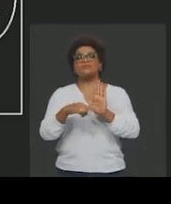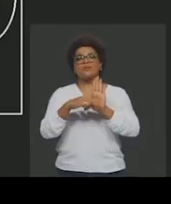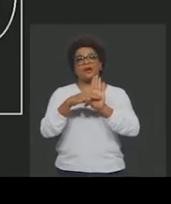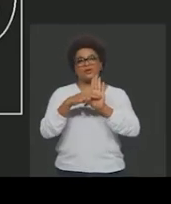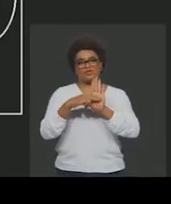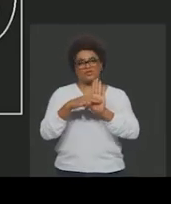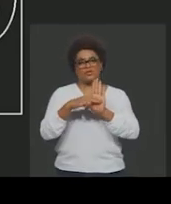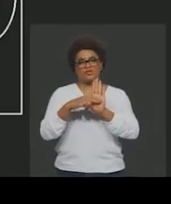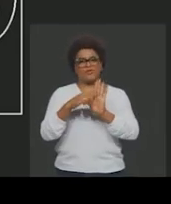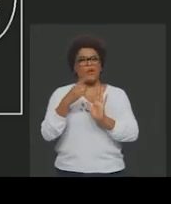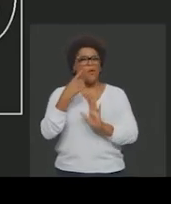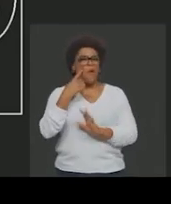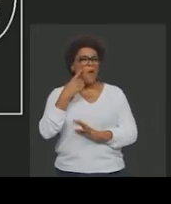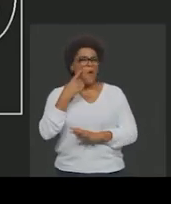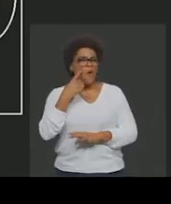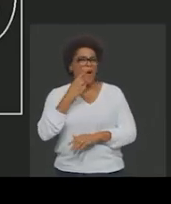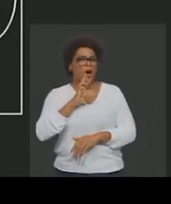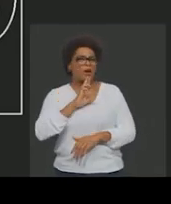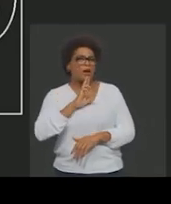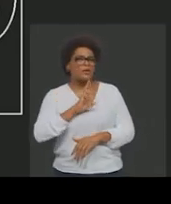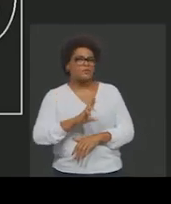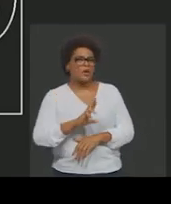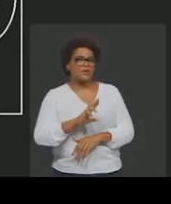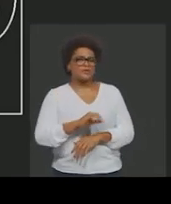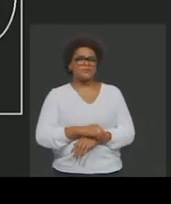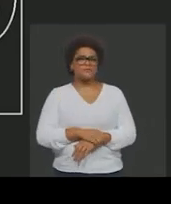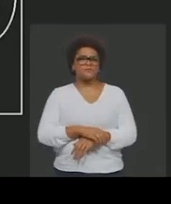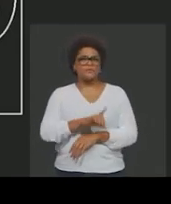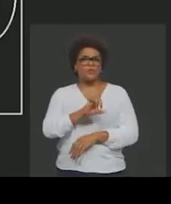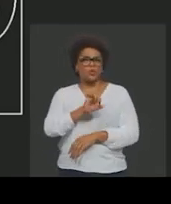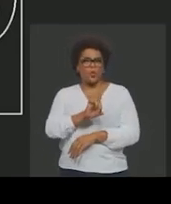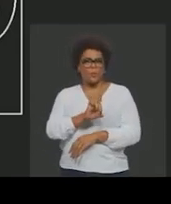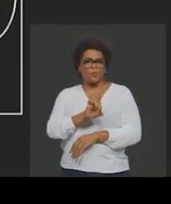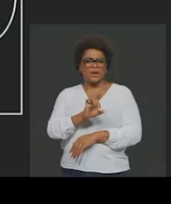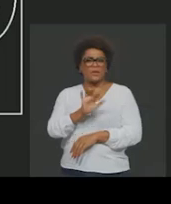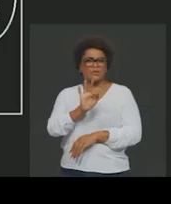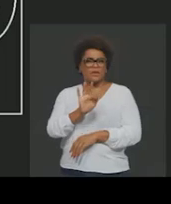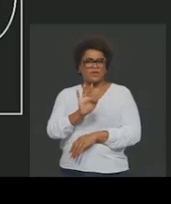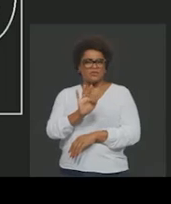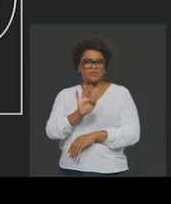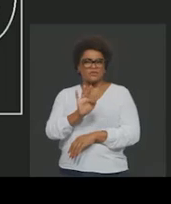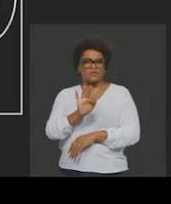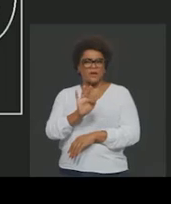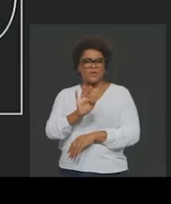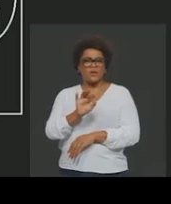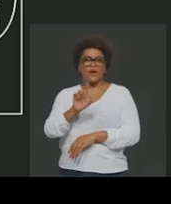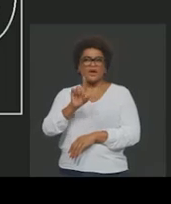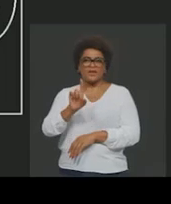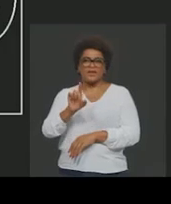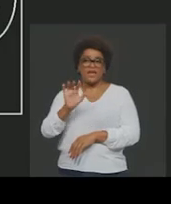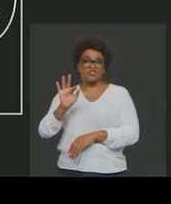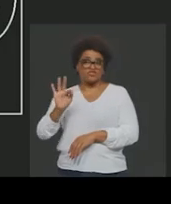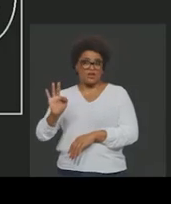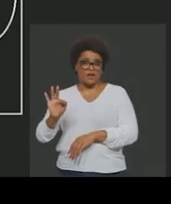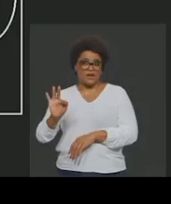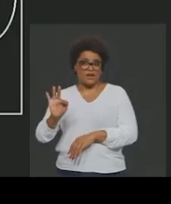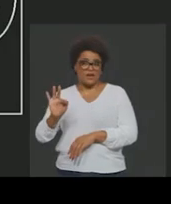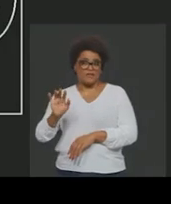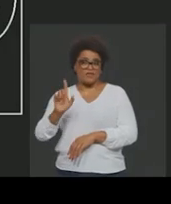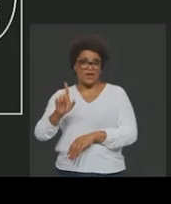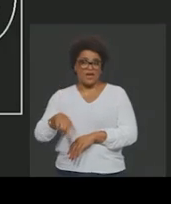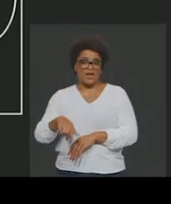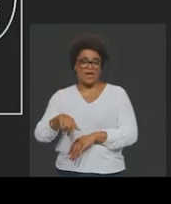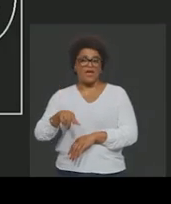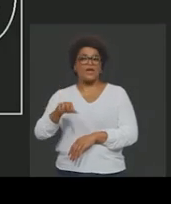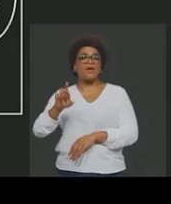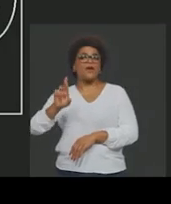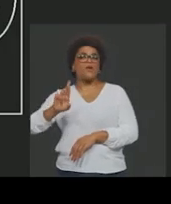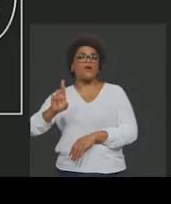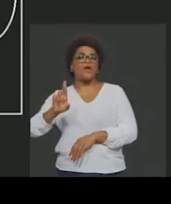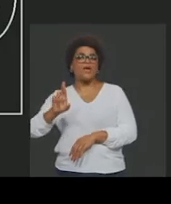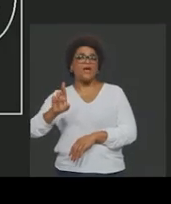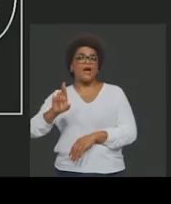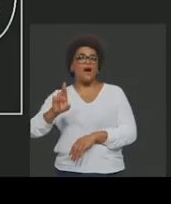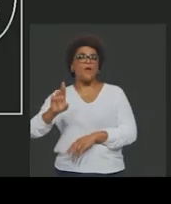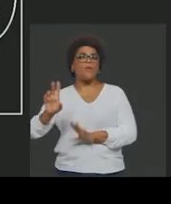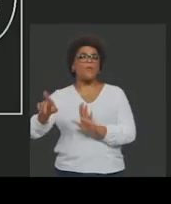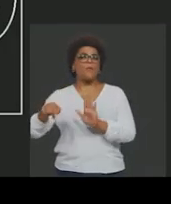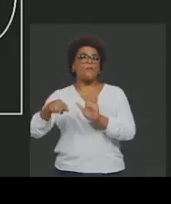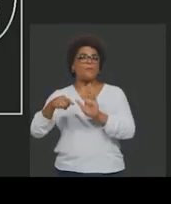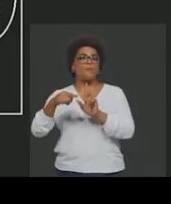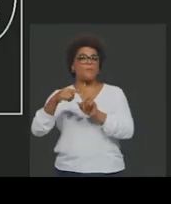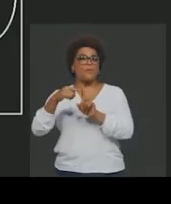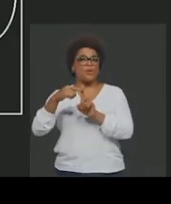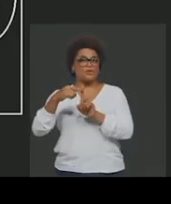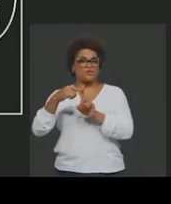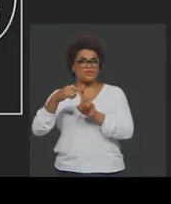lá, ó. Domínio da função, representação d de f, os reais não negativos. Contradomínio da